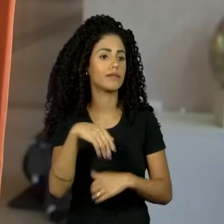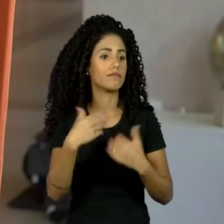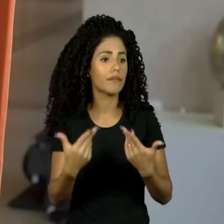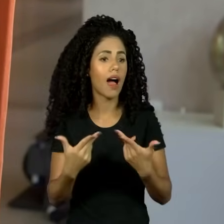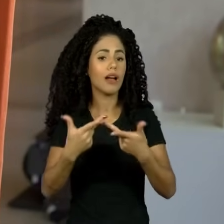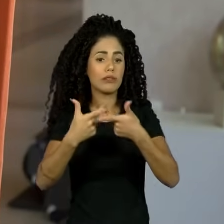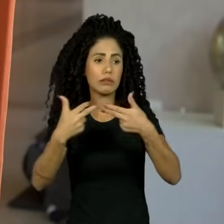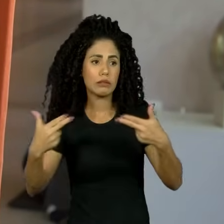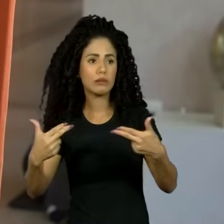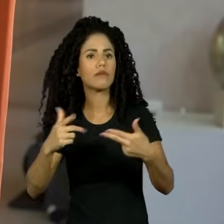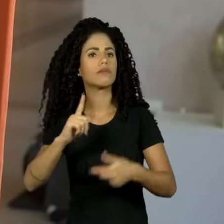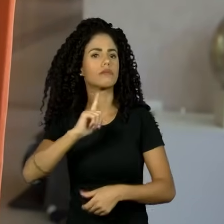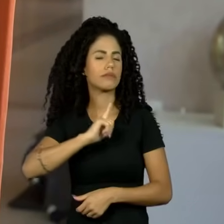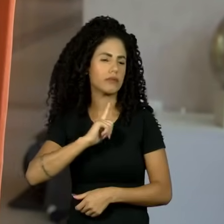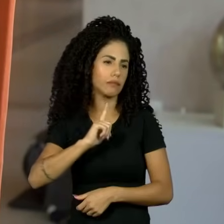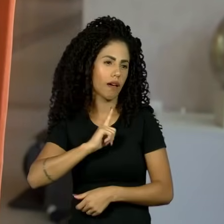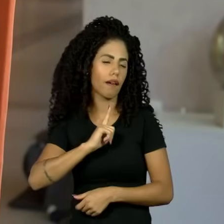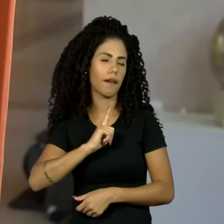destruição